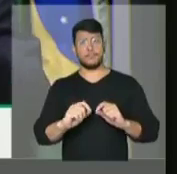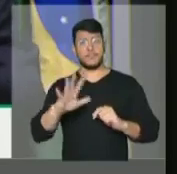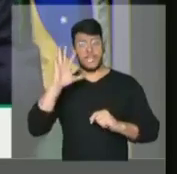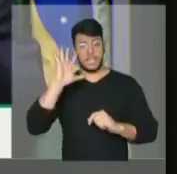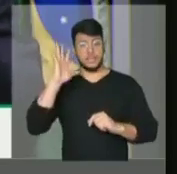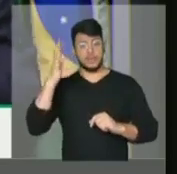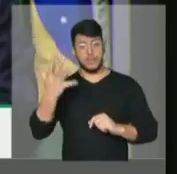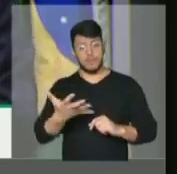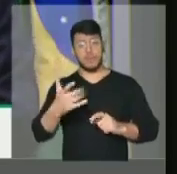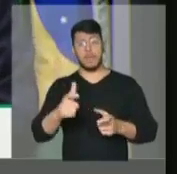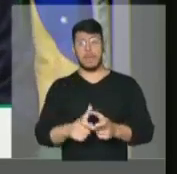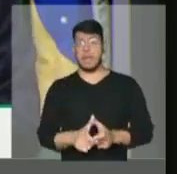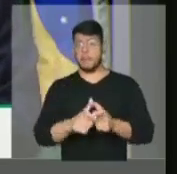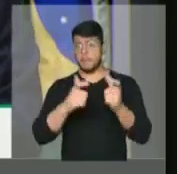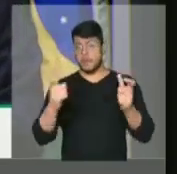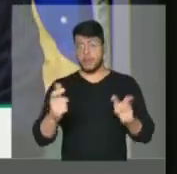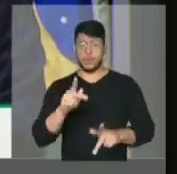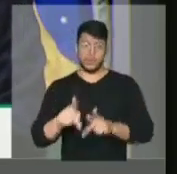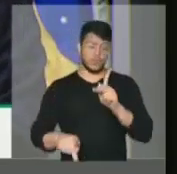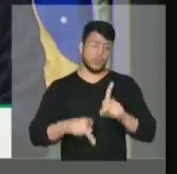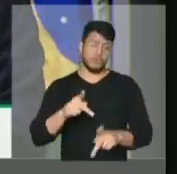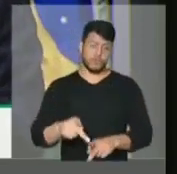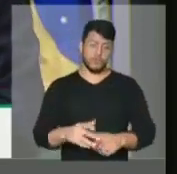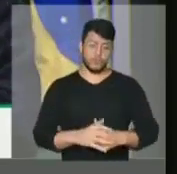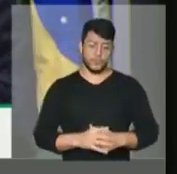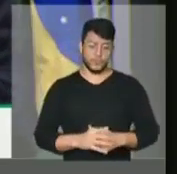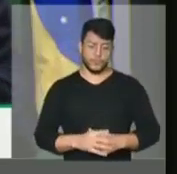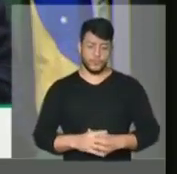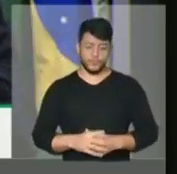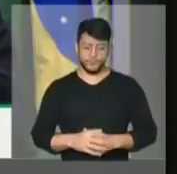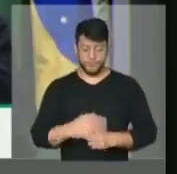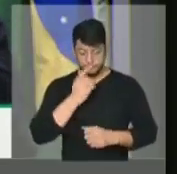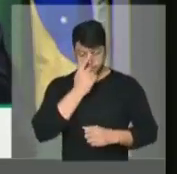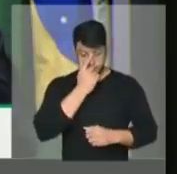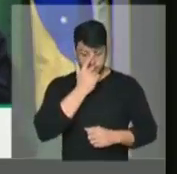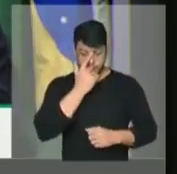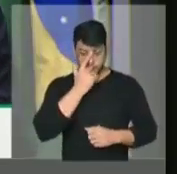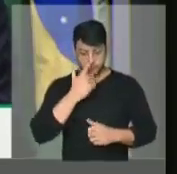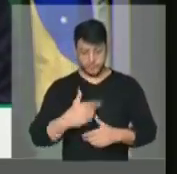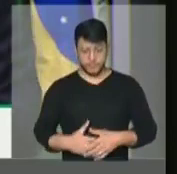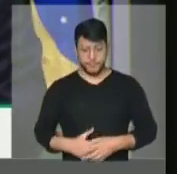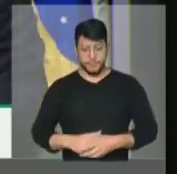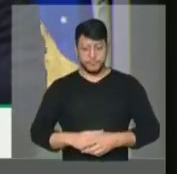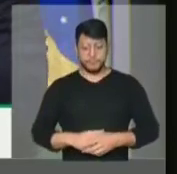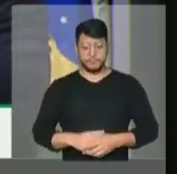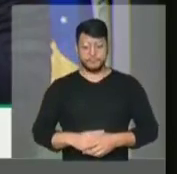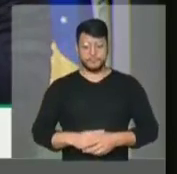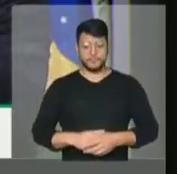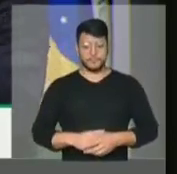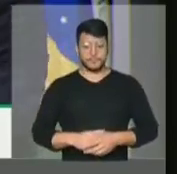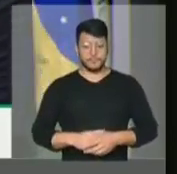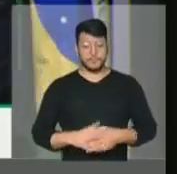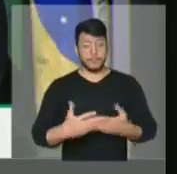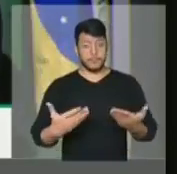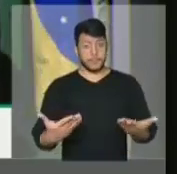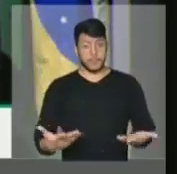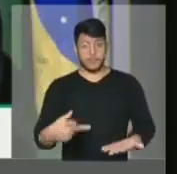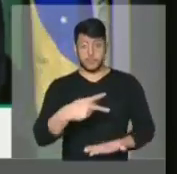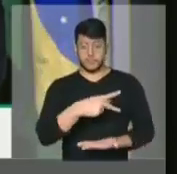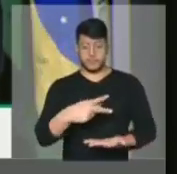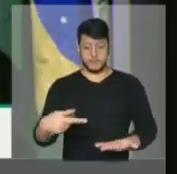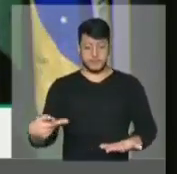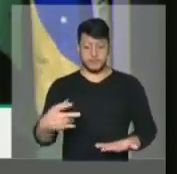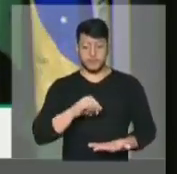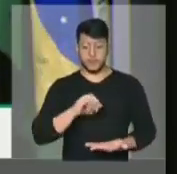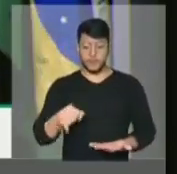do povo brasileiro imagina. Então, queria, senhor presidente, também ressaltar